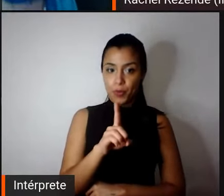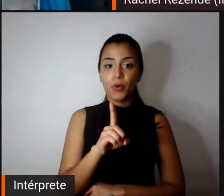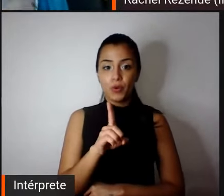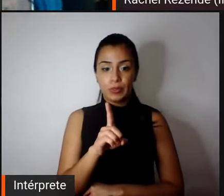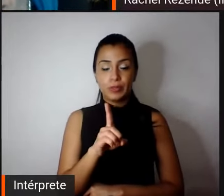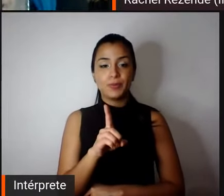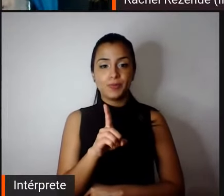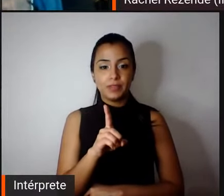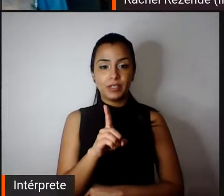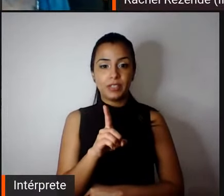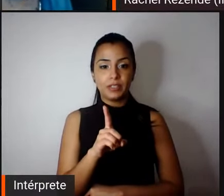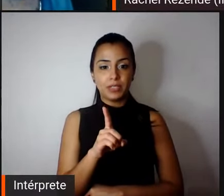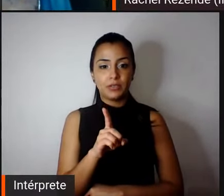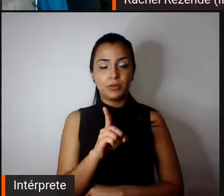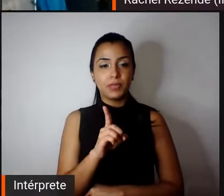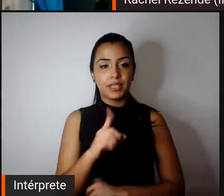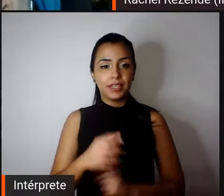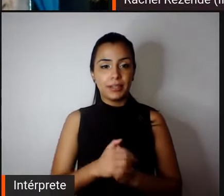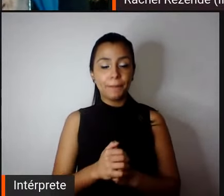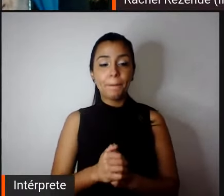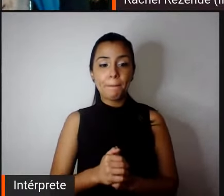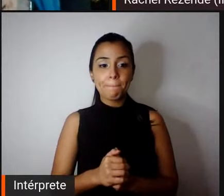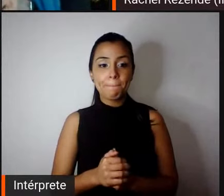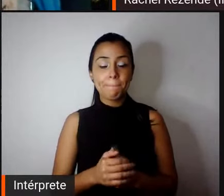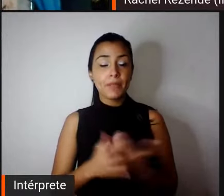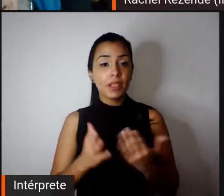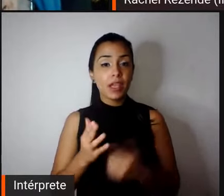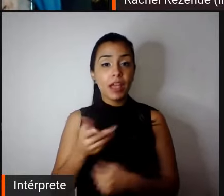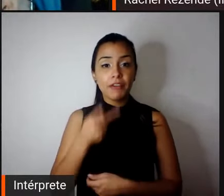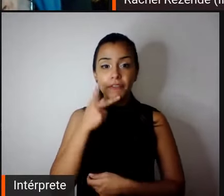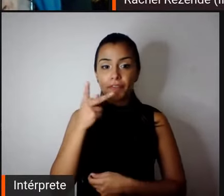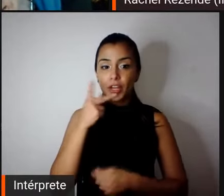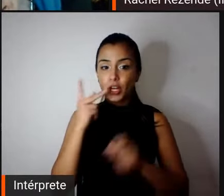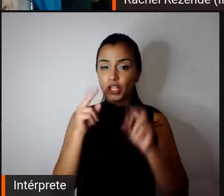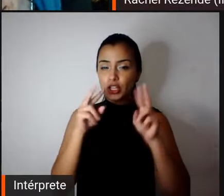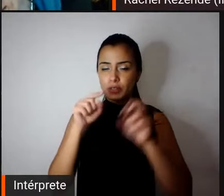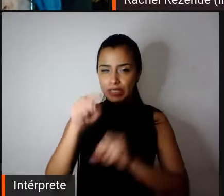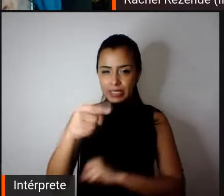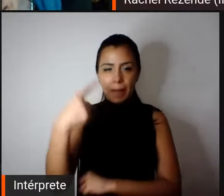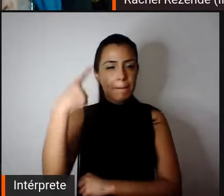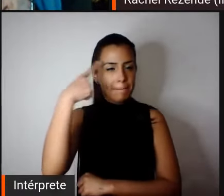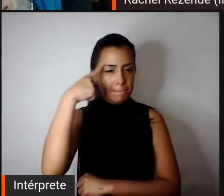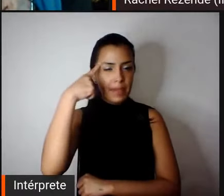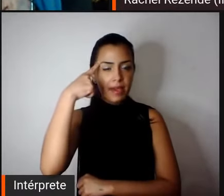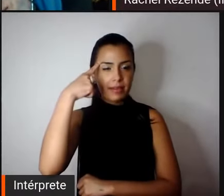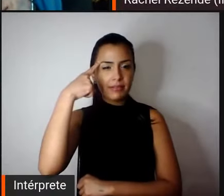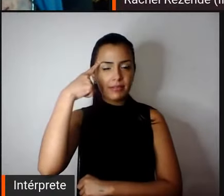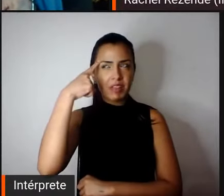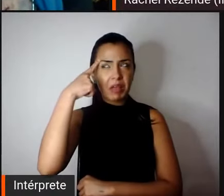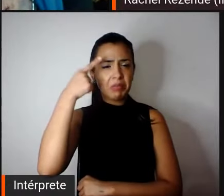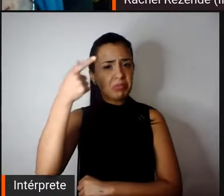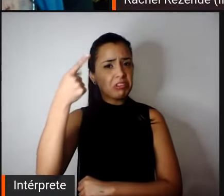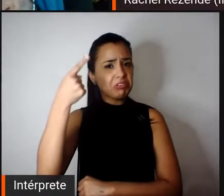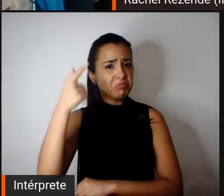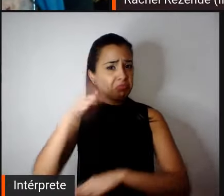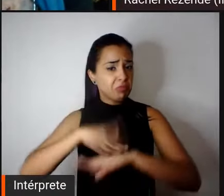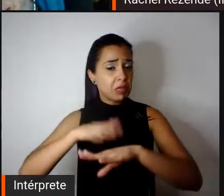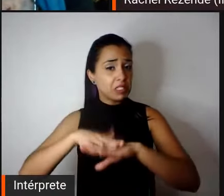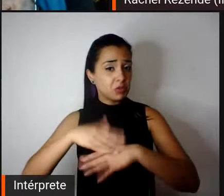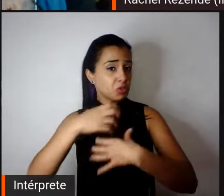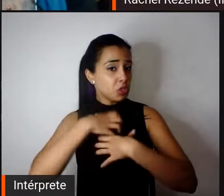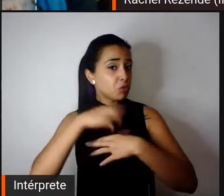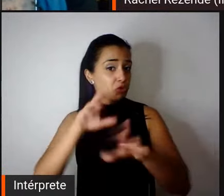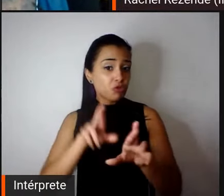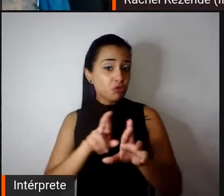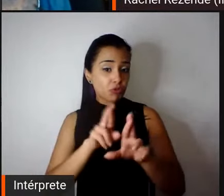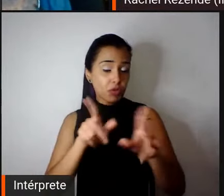o Mindlin. Você já me falou que você até pensa em fazer de um jeito diferente, de repente podia